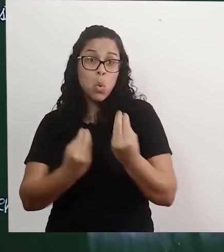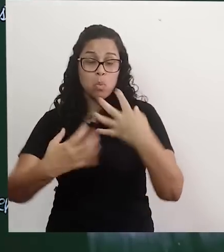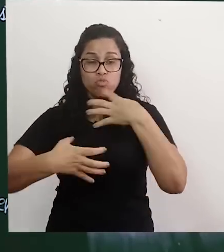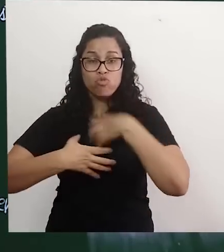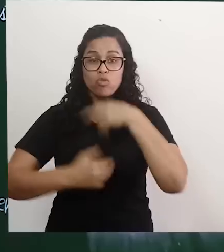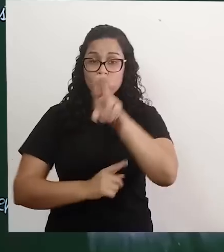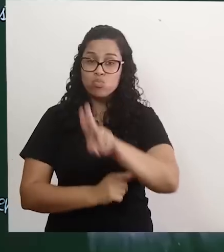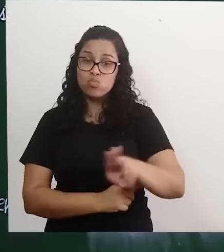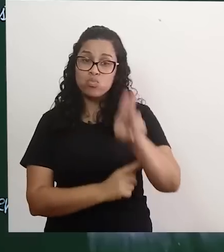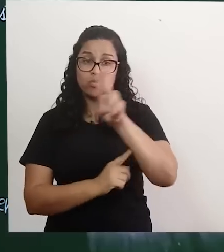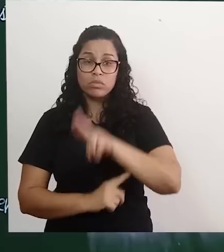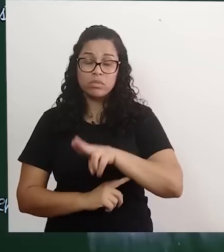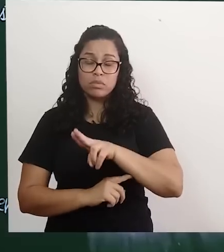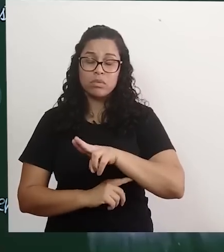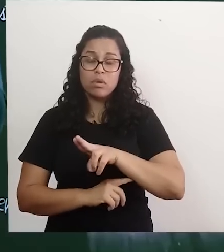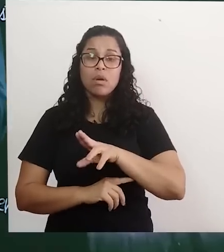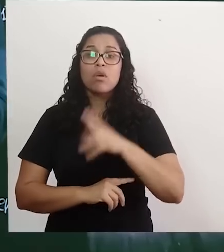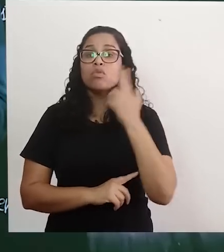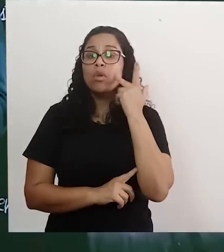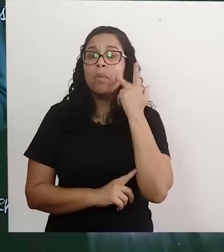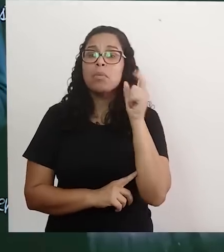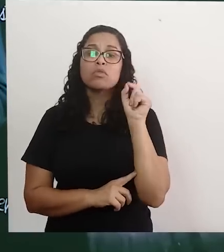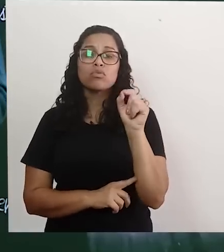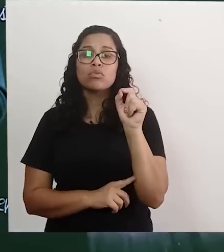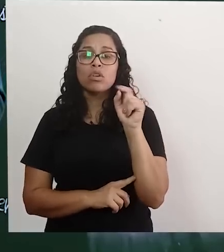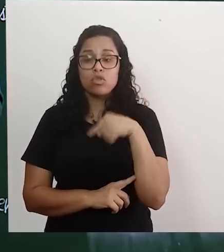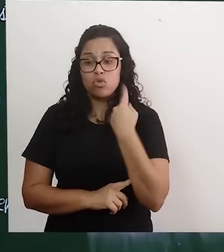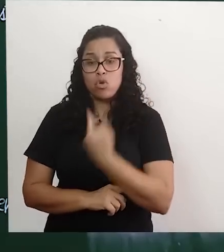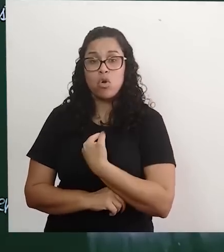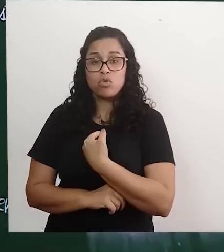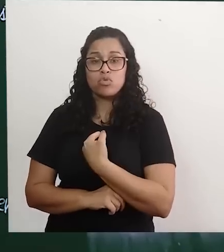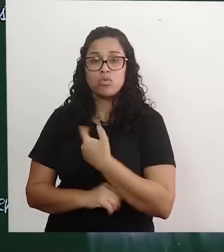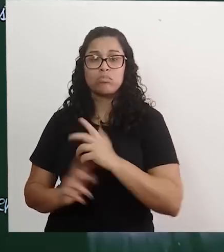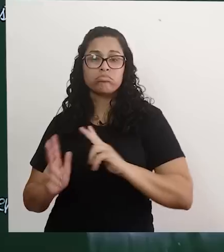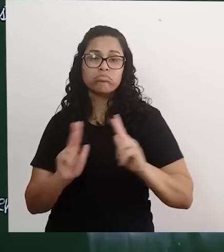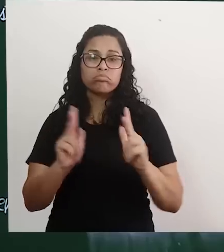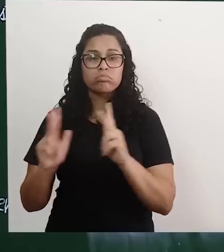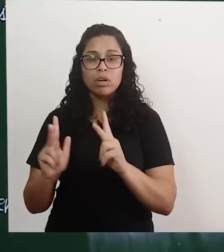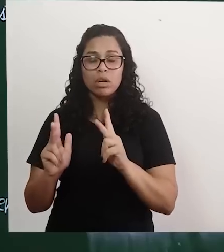Muitas vezes a nossa fala vai reproduzir de um jeito e a gente vai ter que escrever de outro. Isso